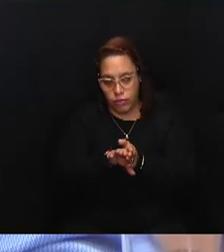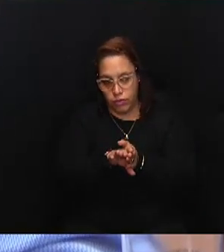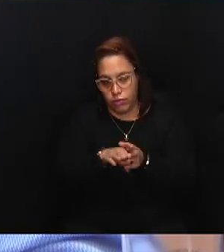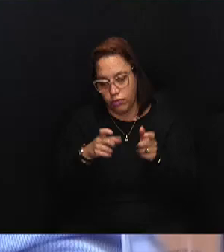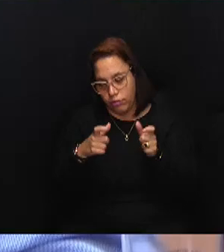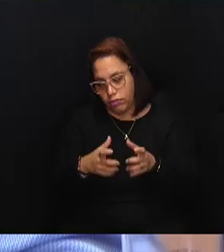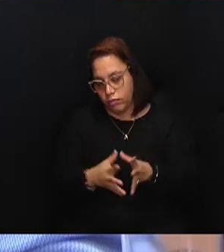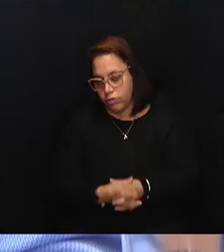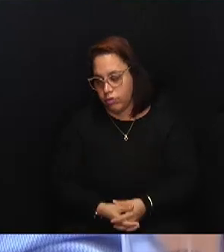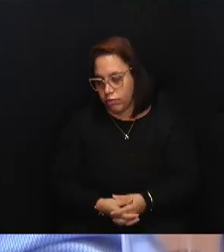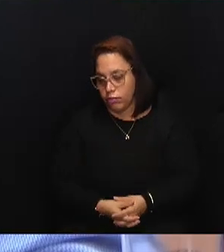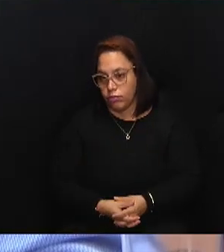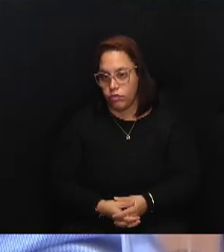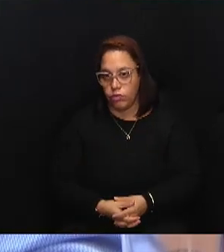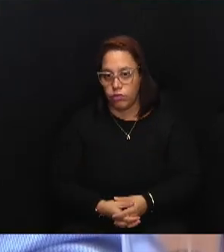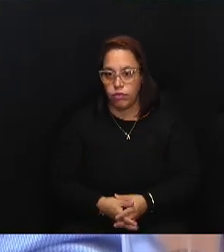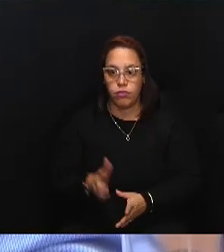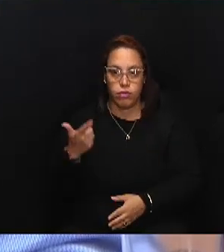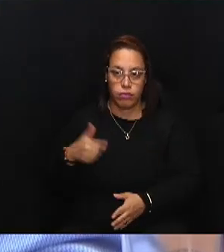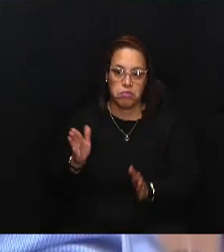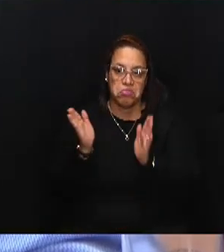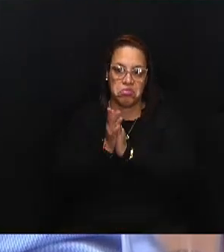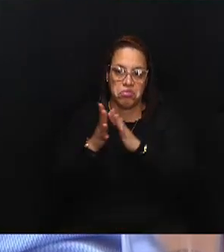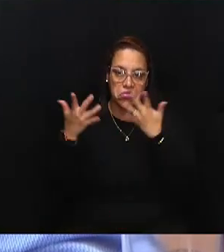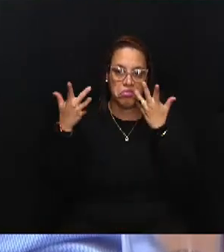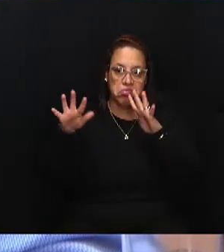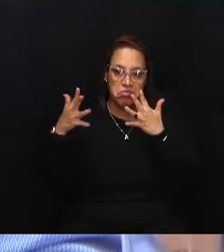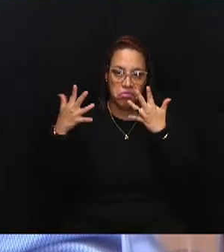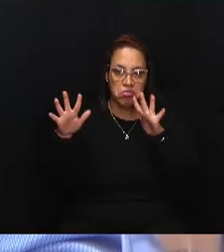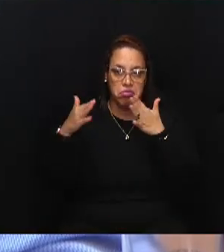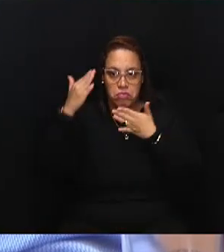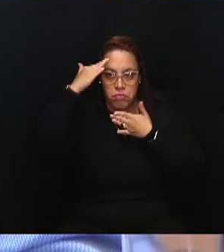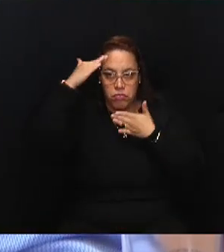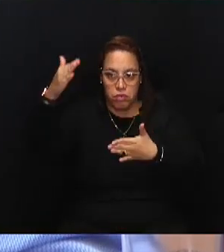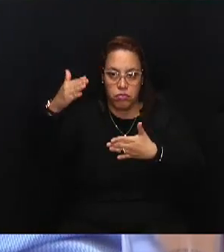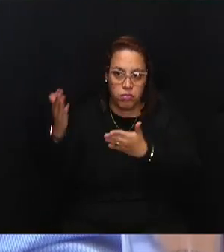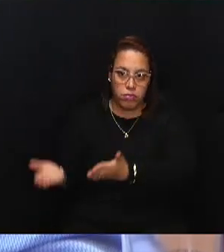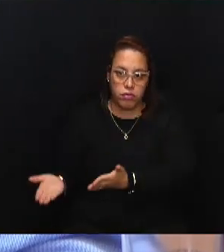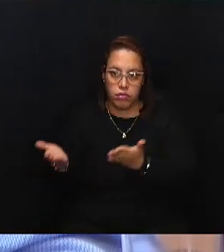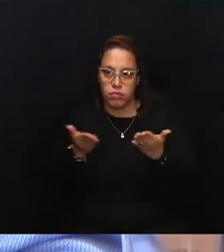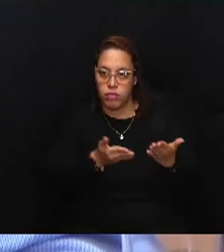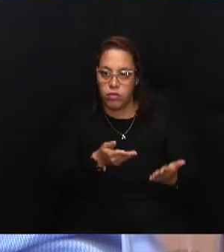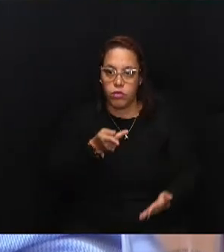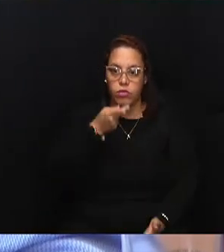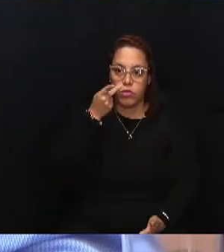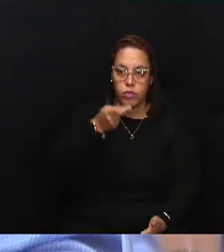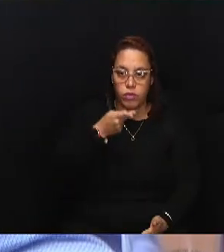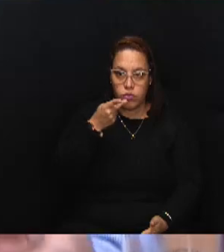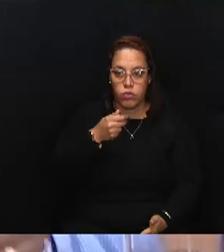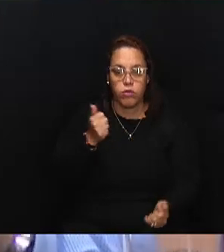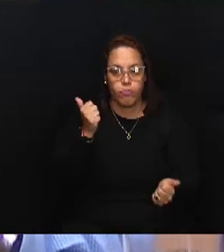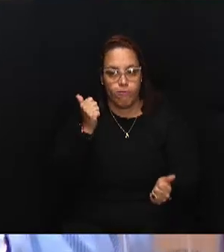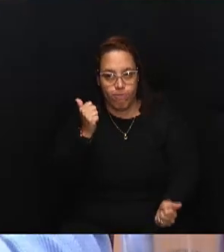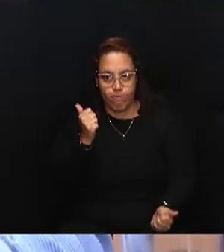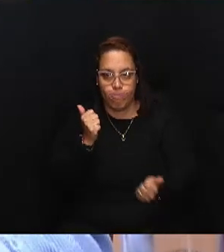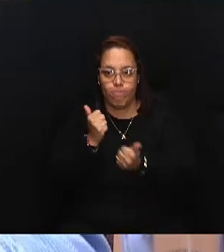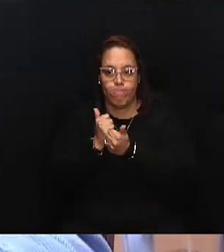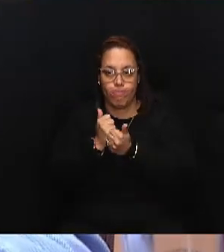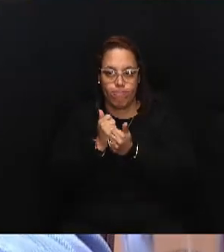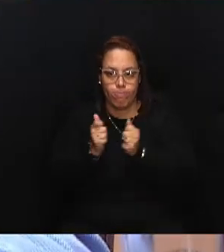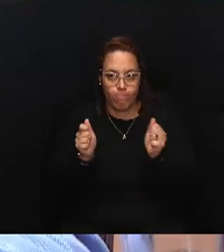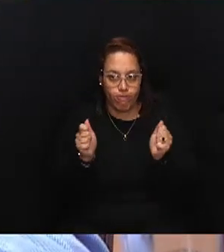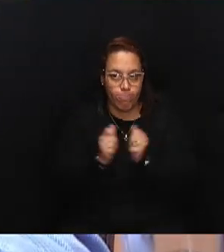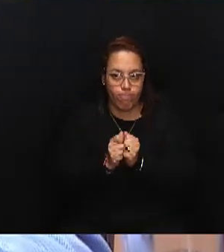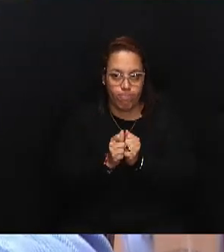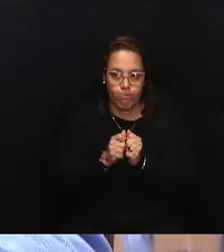chegou. Então, eu quero mais uma vez parabenizar, agradecer pelo convite e dizer que nós estamos juntos. E é muito